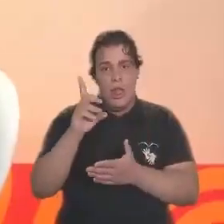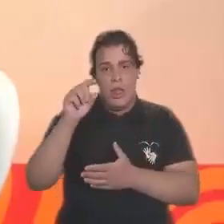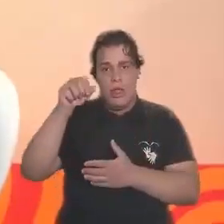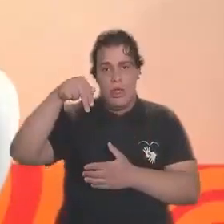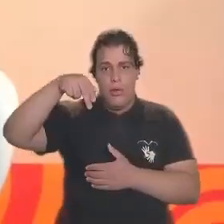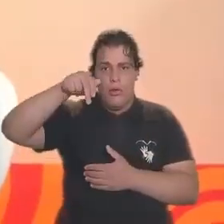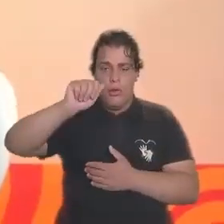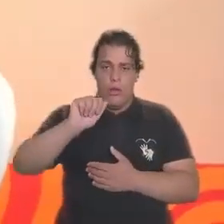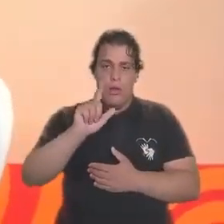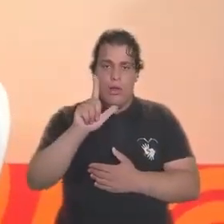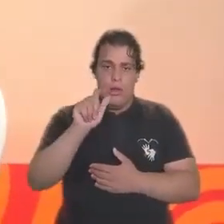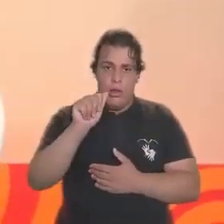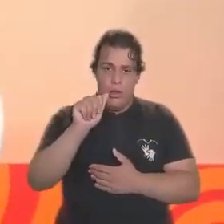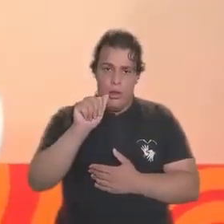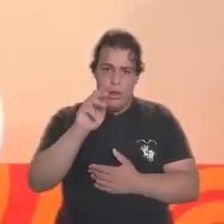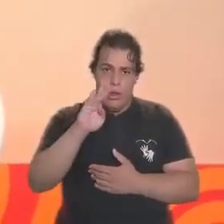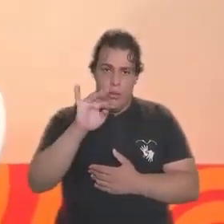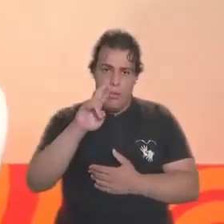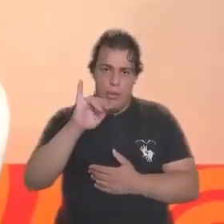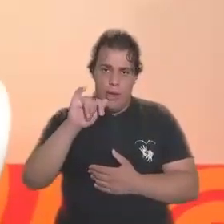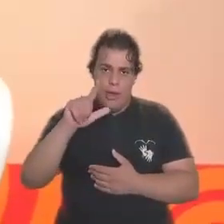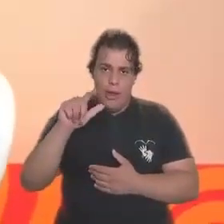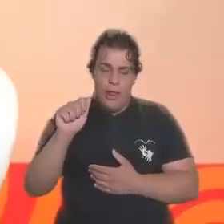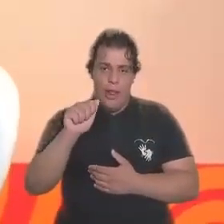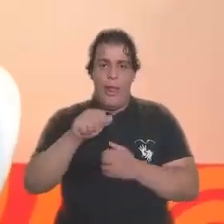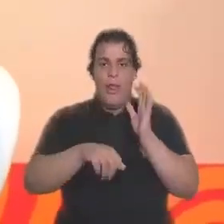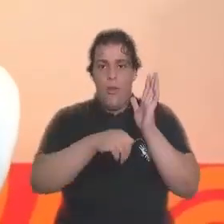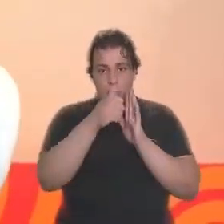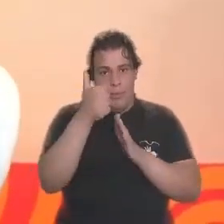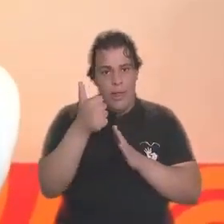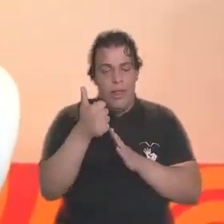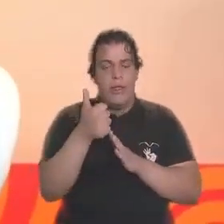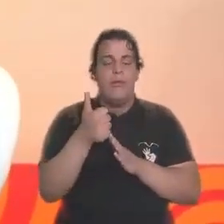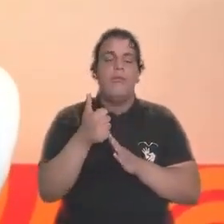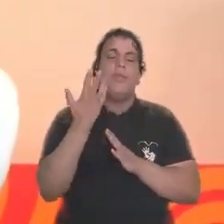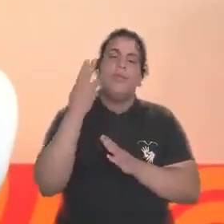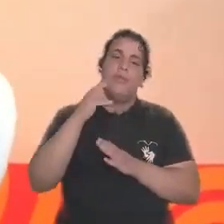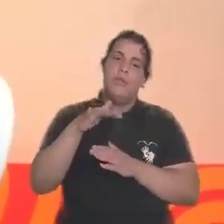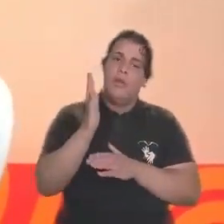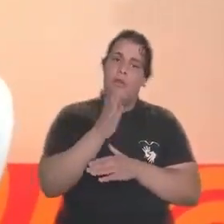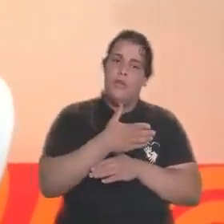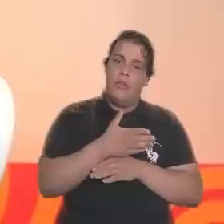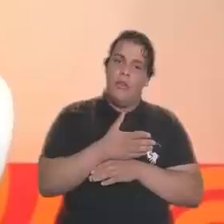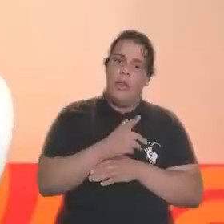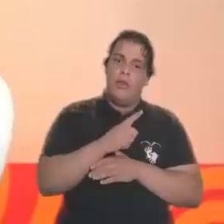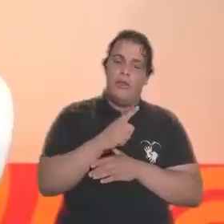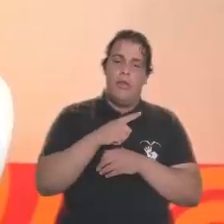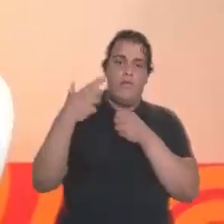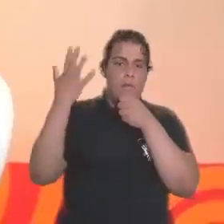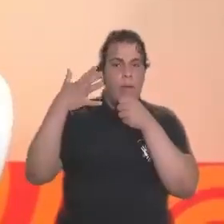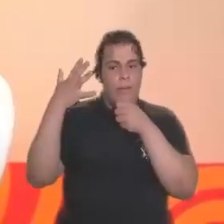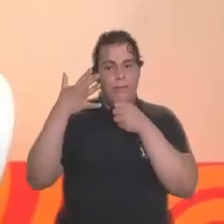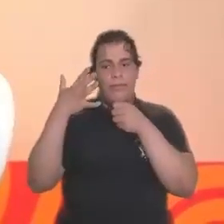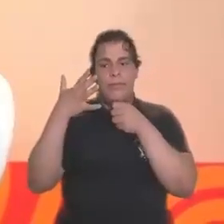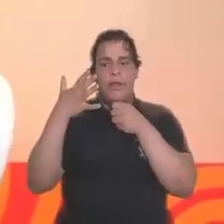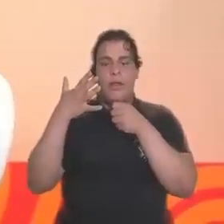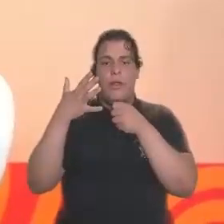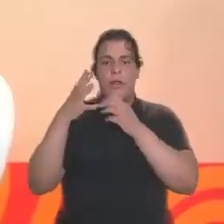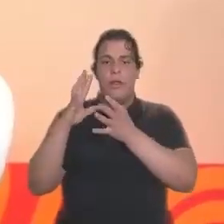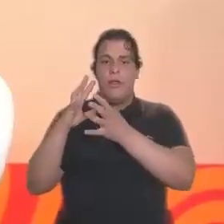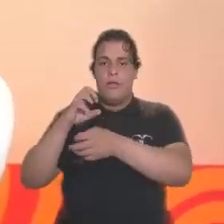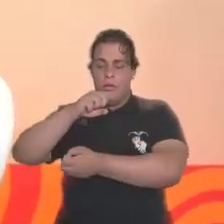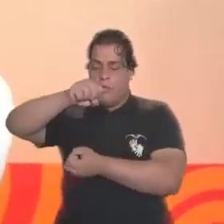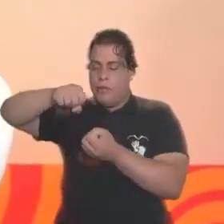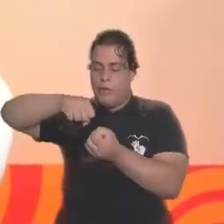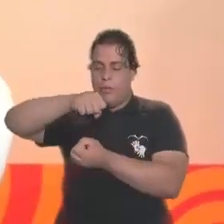crianças também agora, recentemente, elas receberam uma palestra de conscientização ambiental e de importância das árvores com a equipe